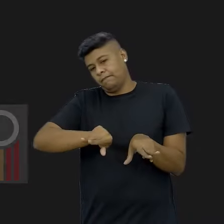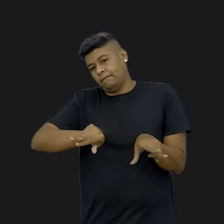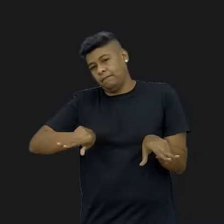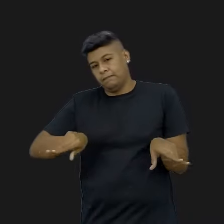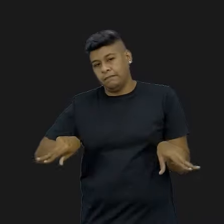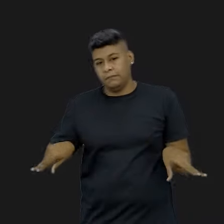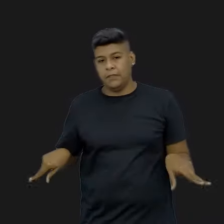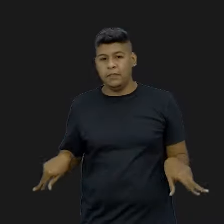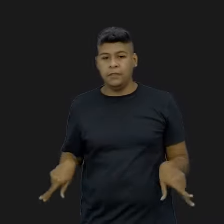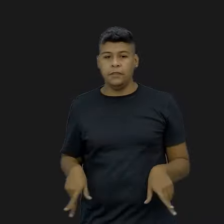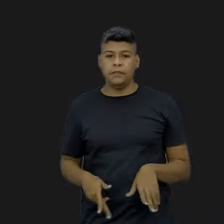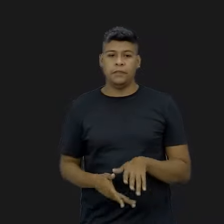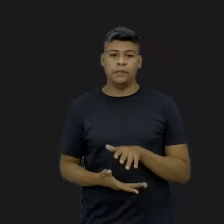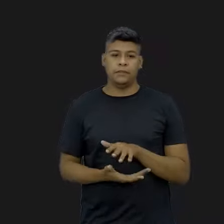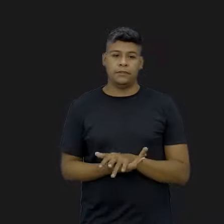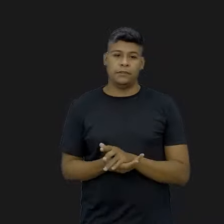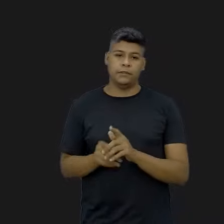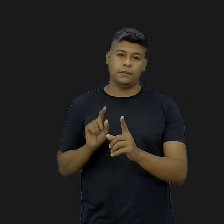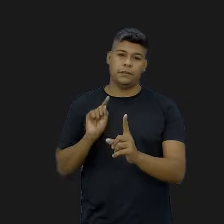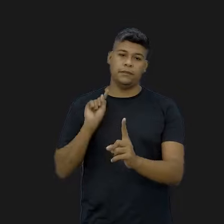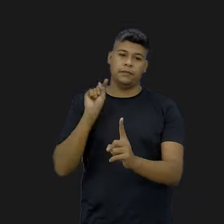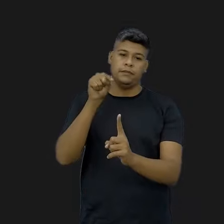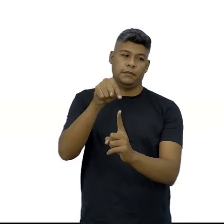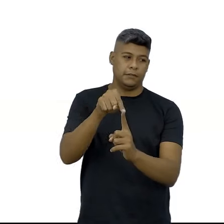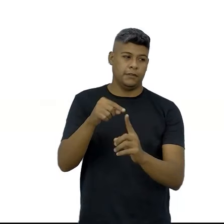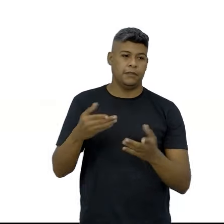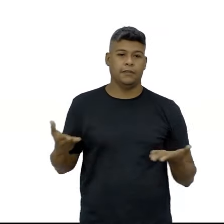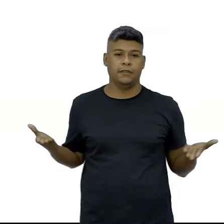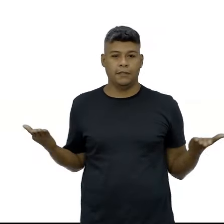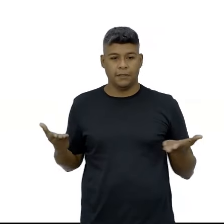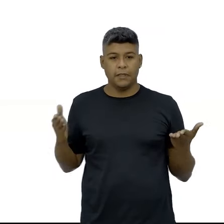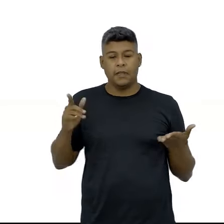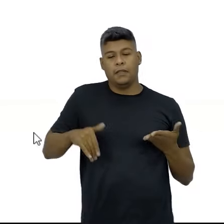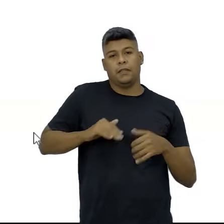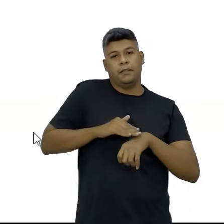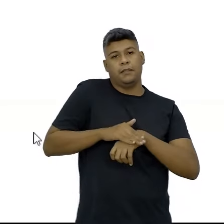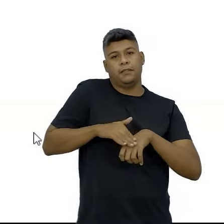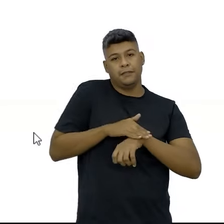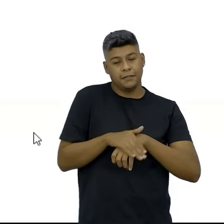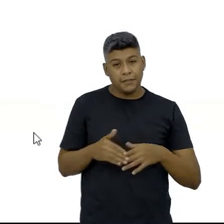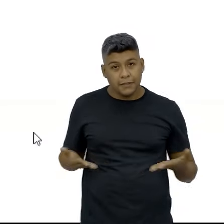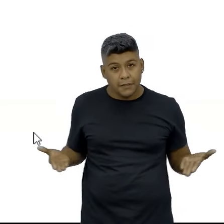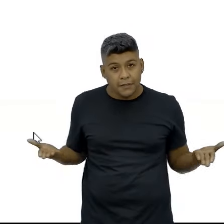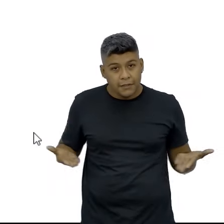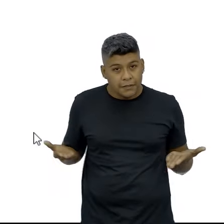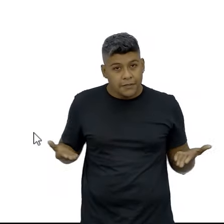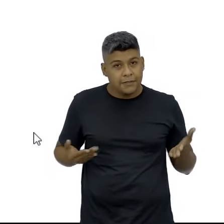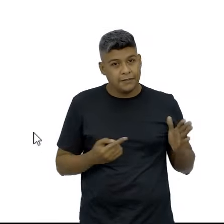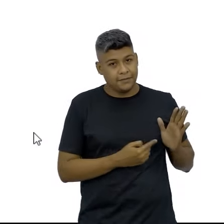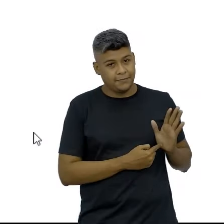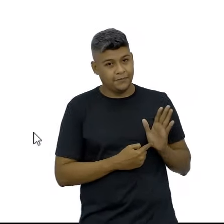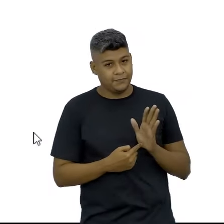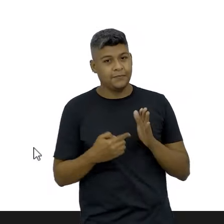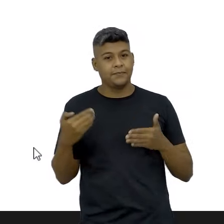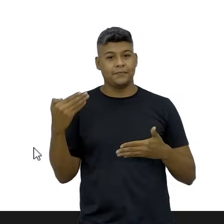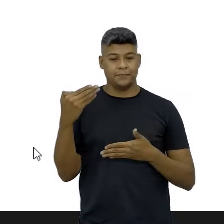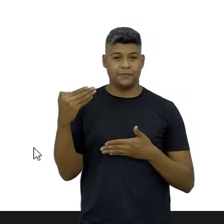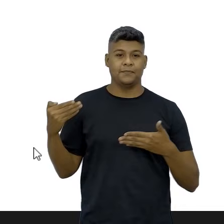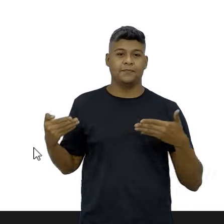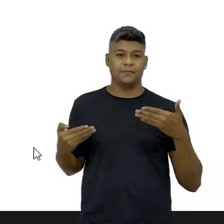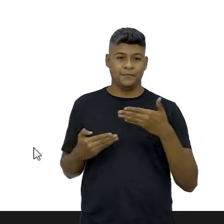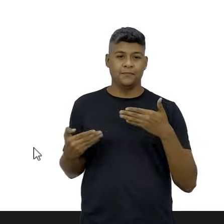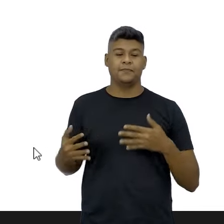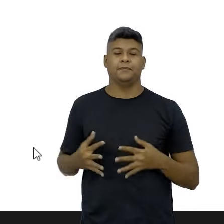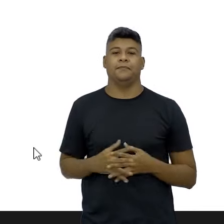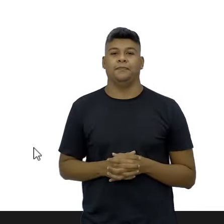O nosso objetivo de hoje, então, é conversar um pouquinho com vocês. Estou apresentando minha tela aí, para a gente